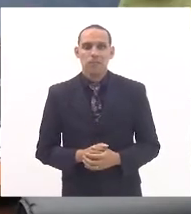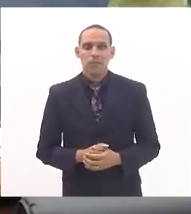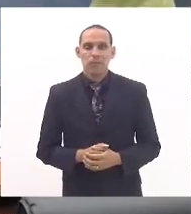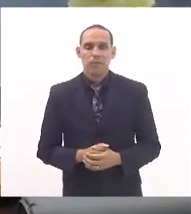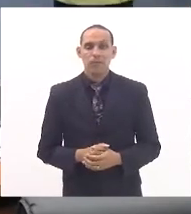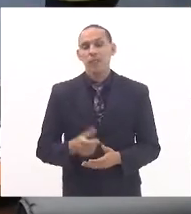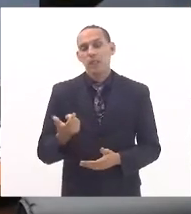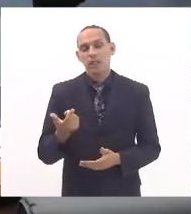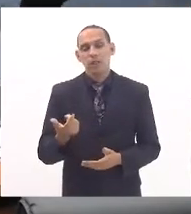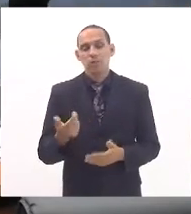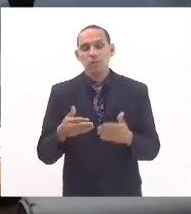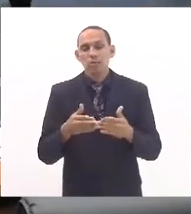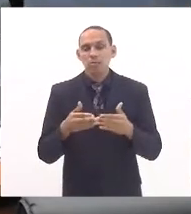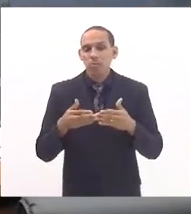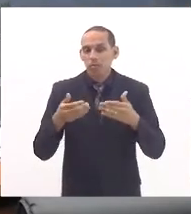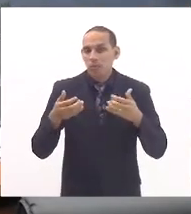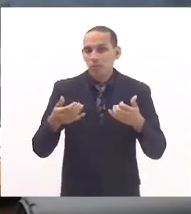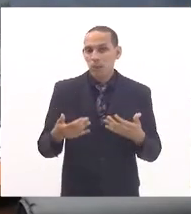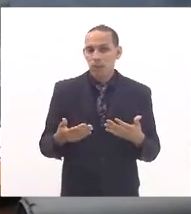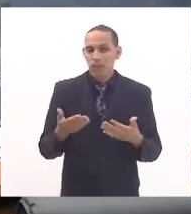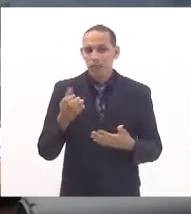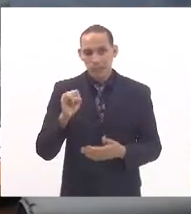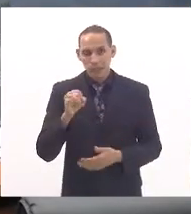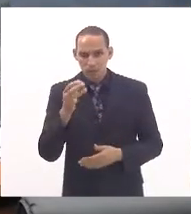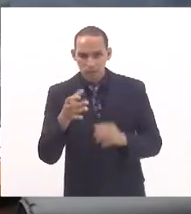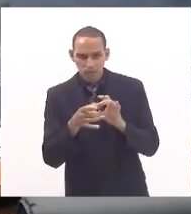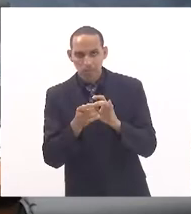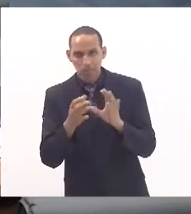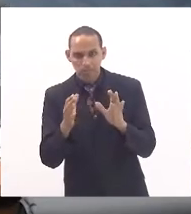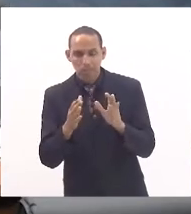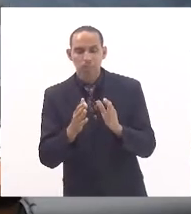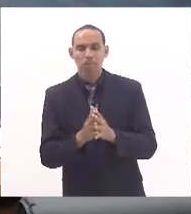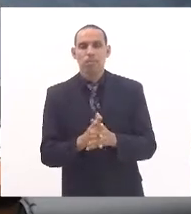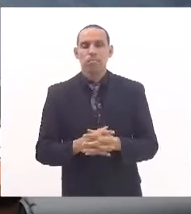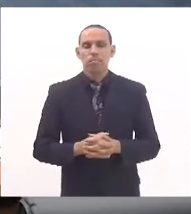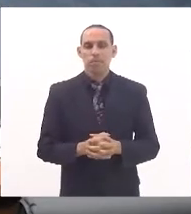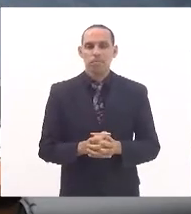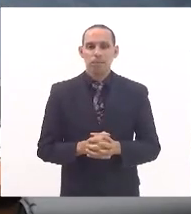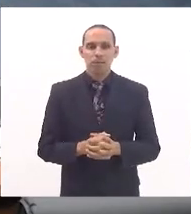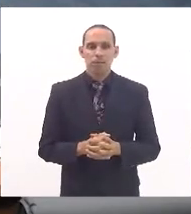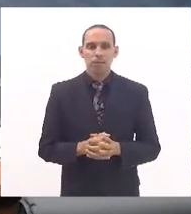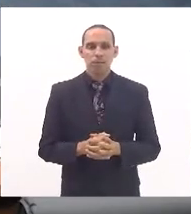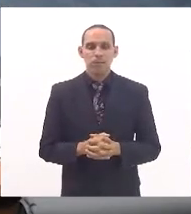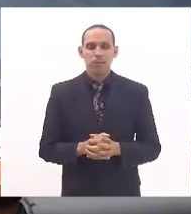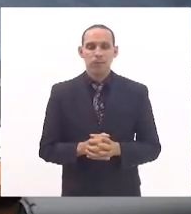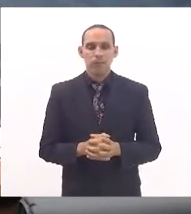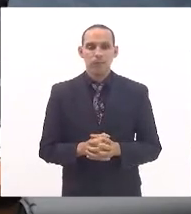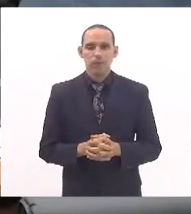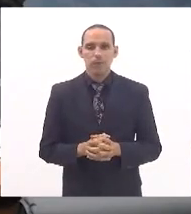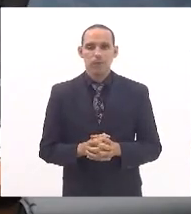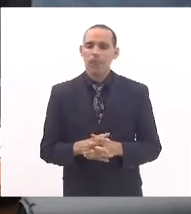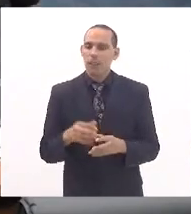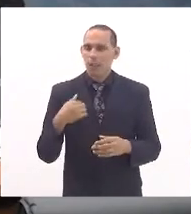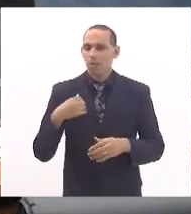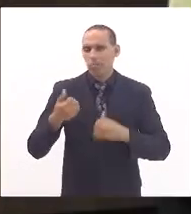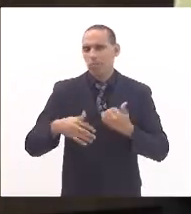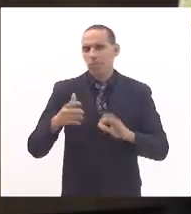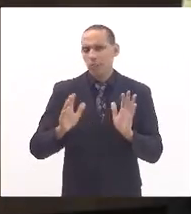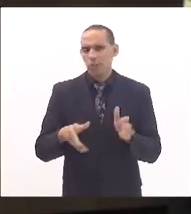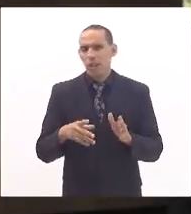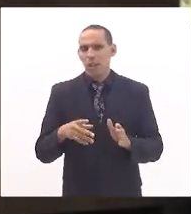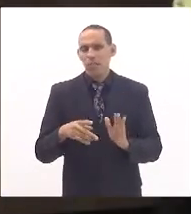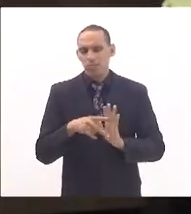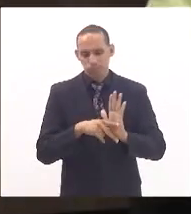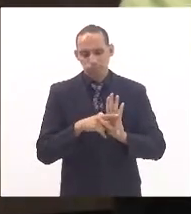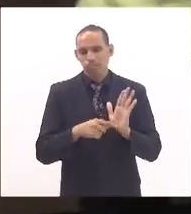Minha questão de ordem, senhor presidente, se é autorizado por Vossa Excelência, é, como eu disse a respeito do projeto que trata